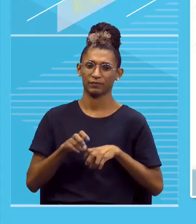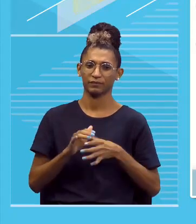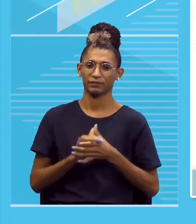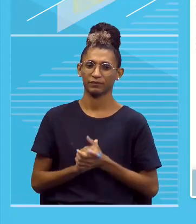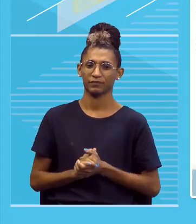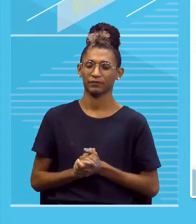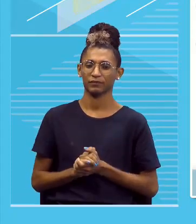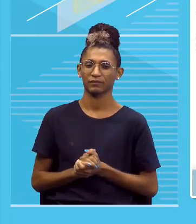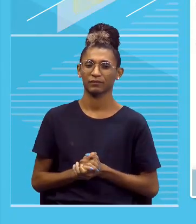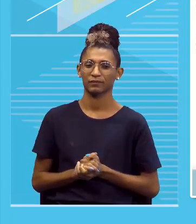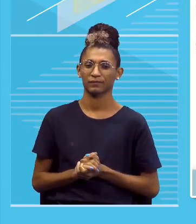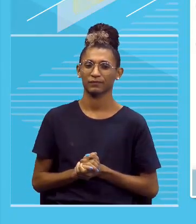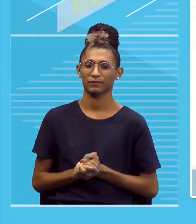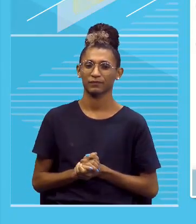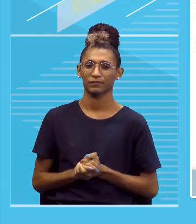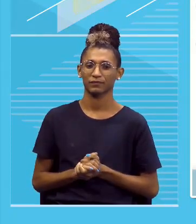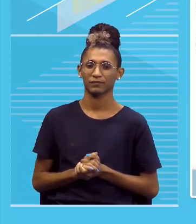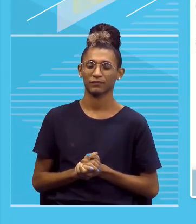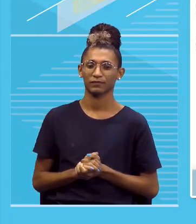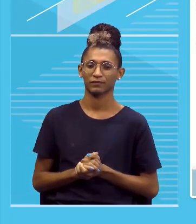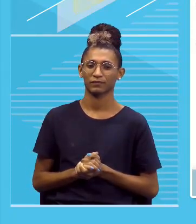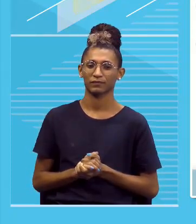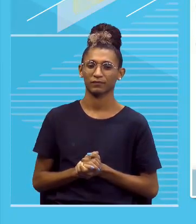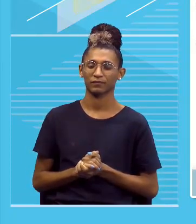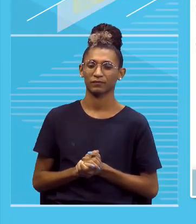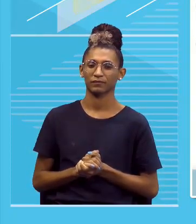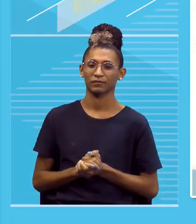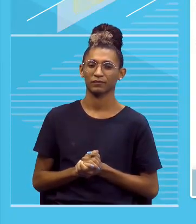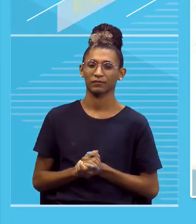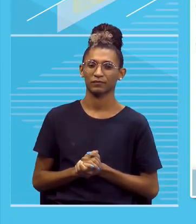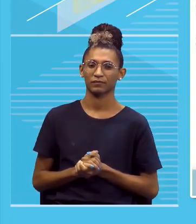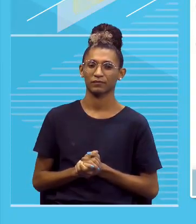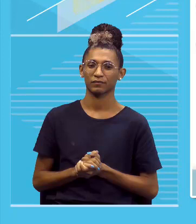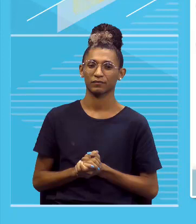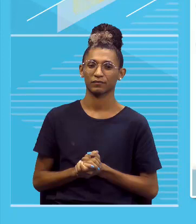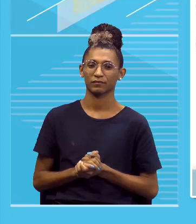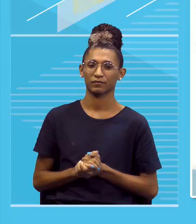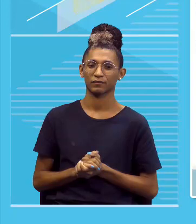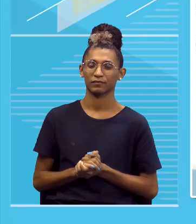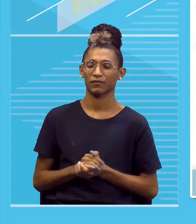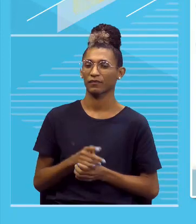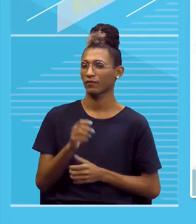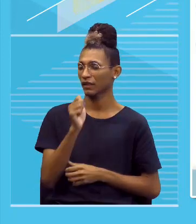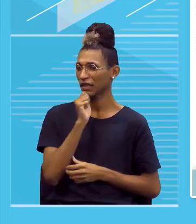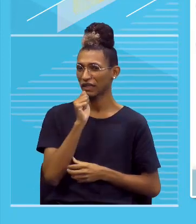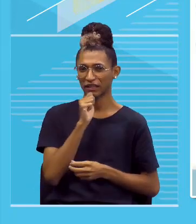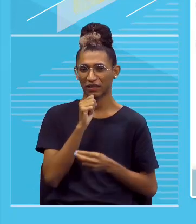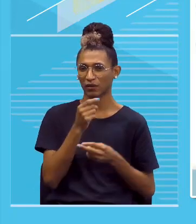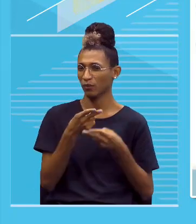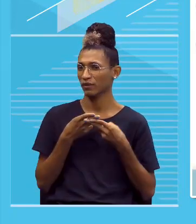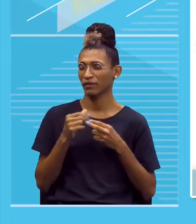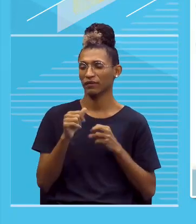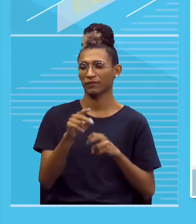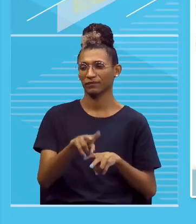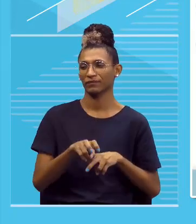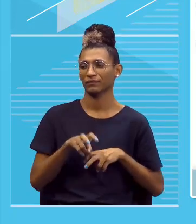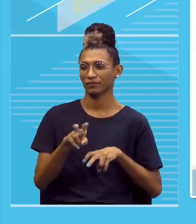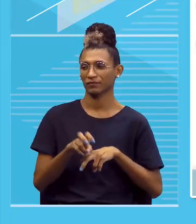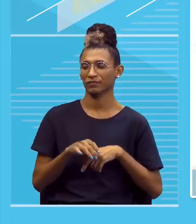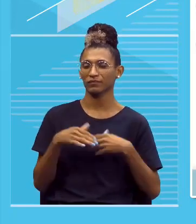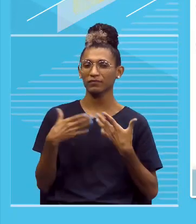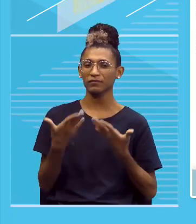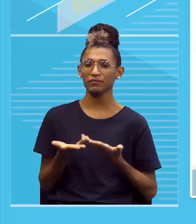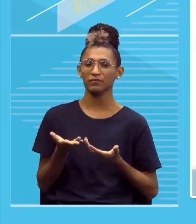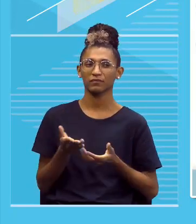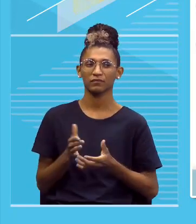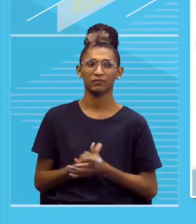apreensões de entorpecentes que não se usavam e o seu lado